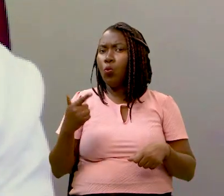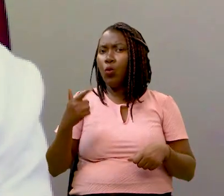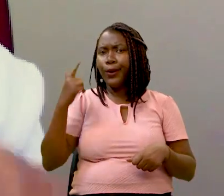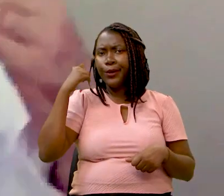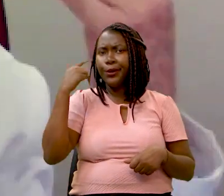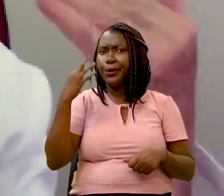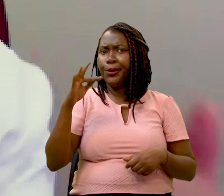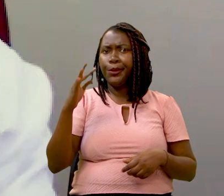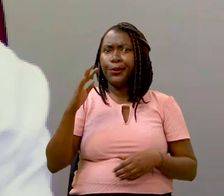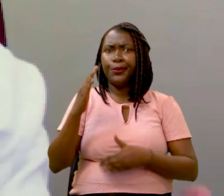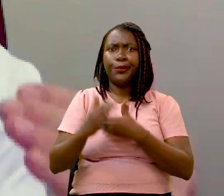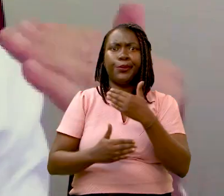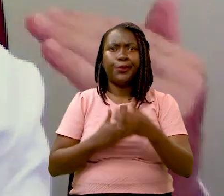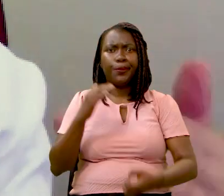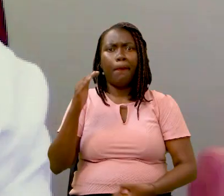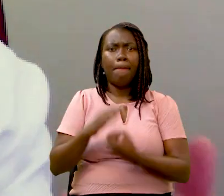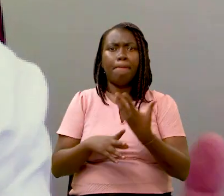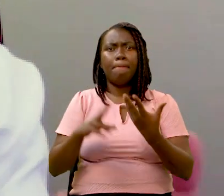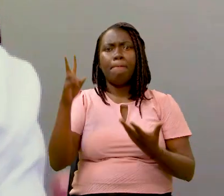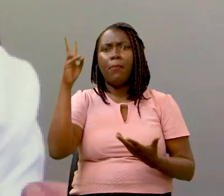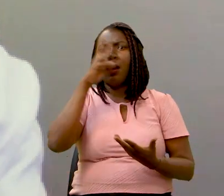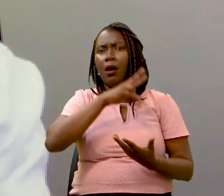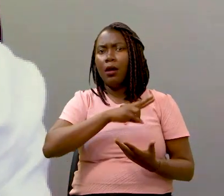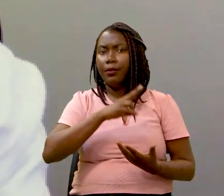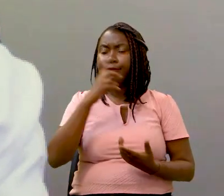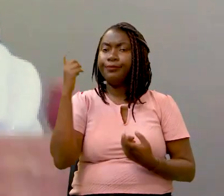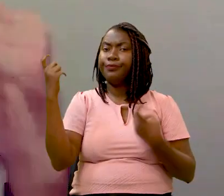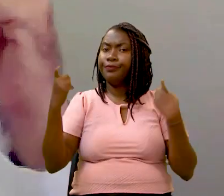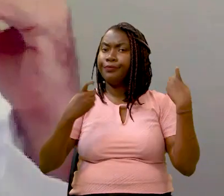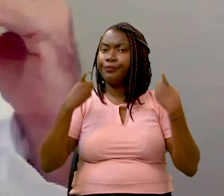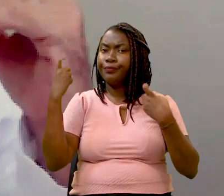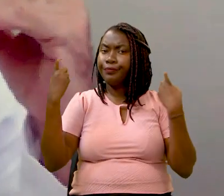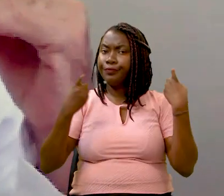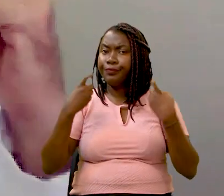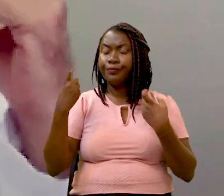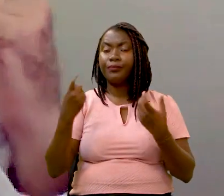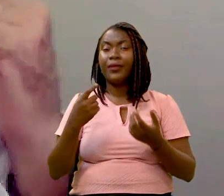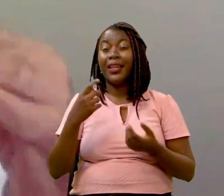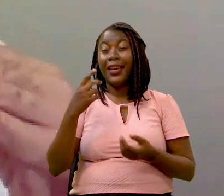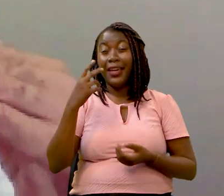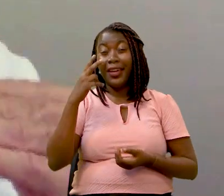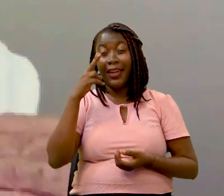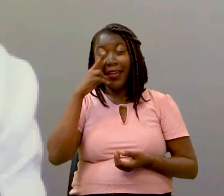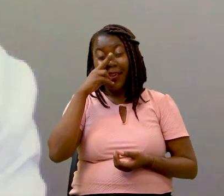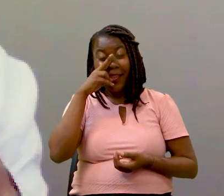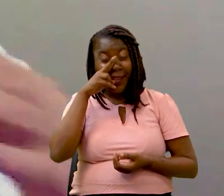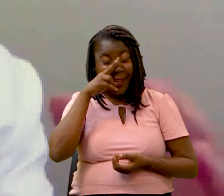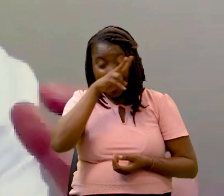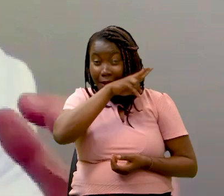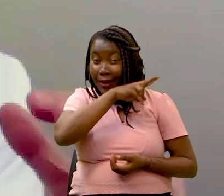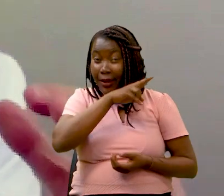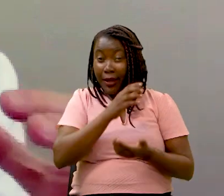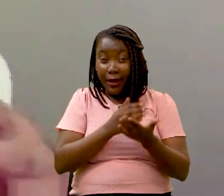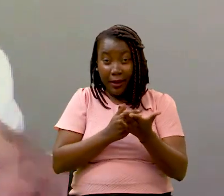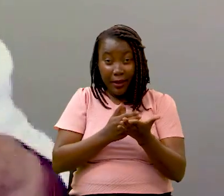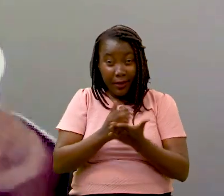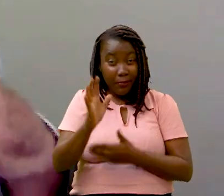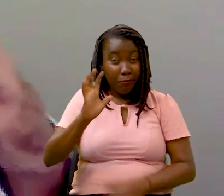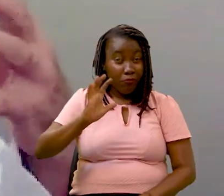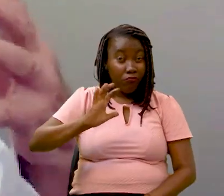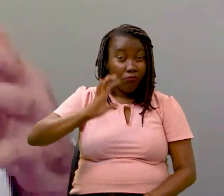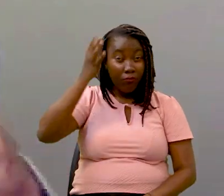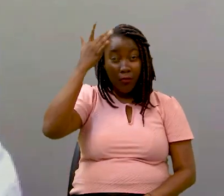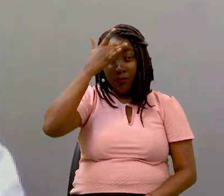ter dor de cabeça e, de repente, tem uma dor muito forte. É preocupante. É uma dor aguda? Começou de repente,